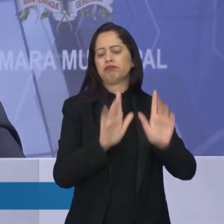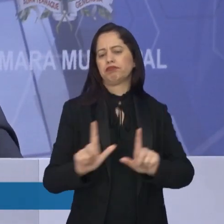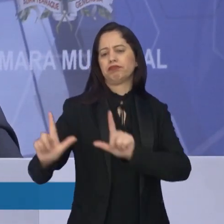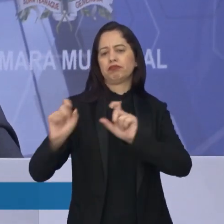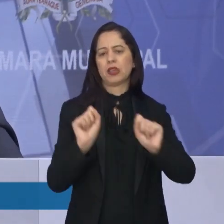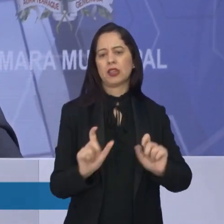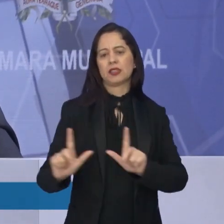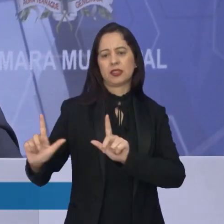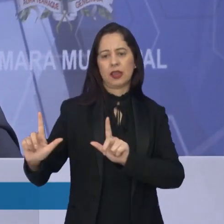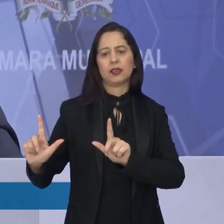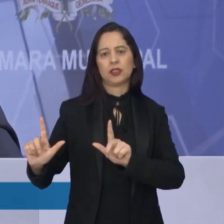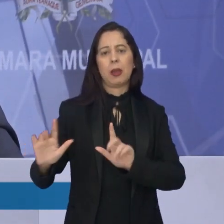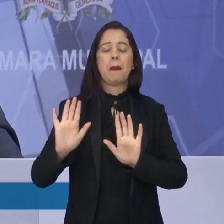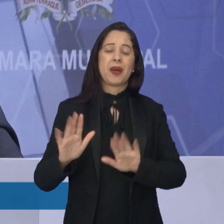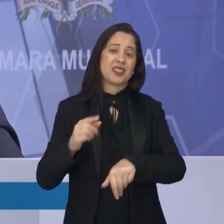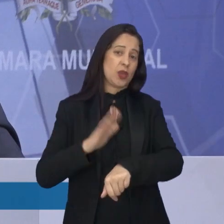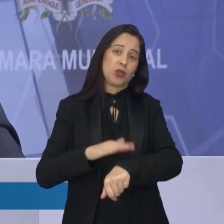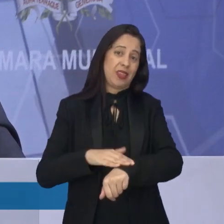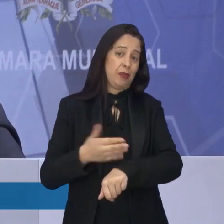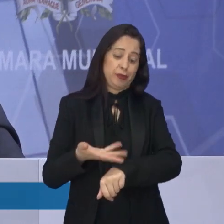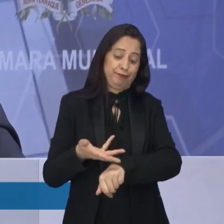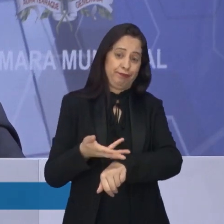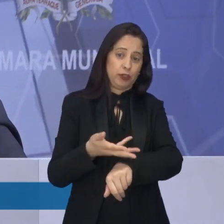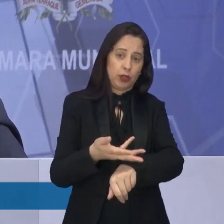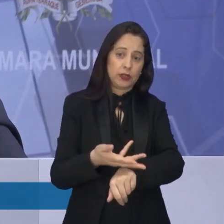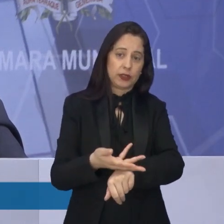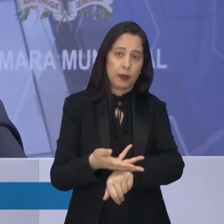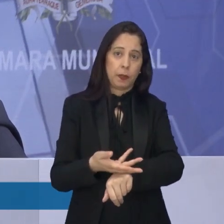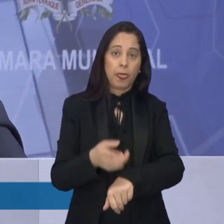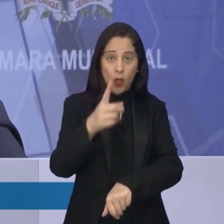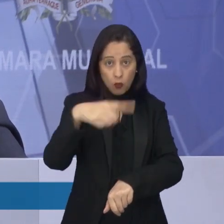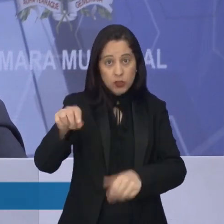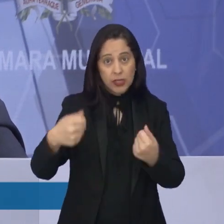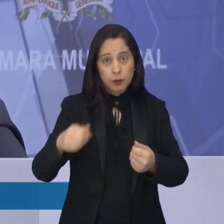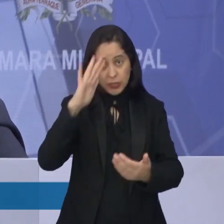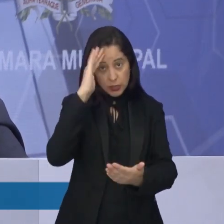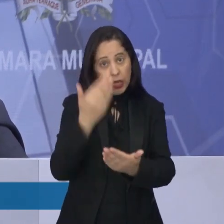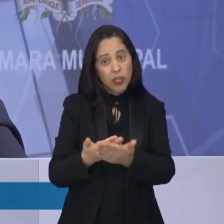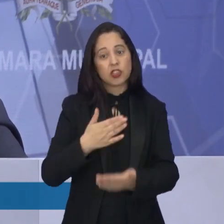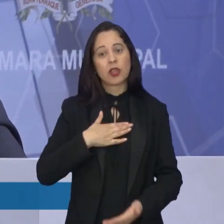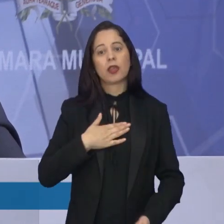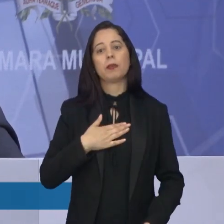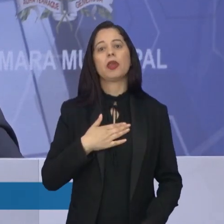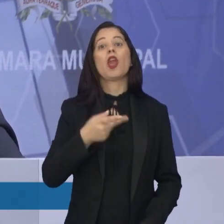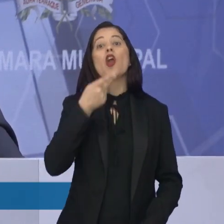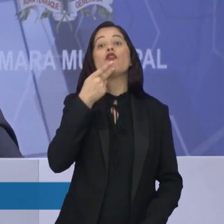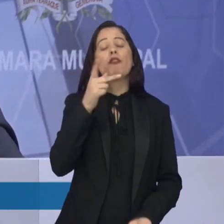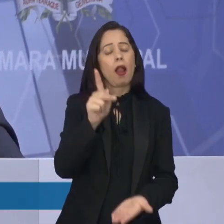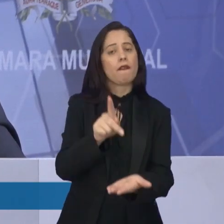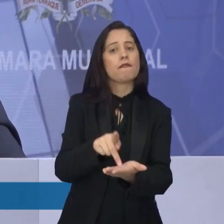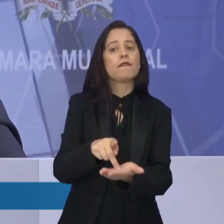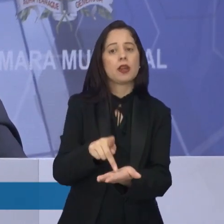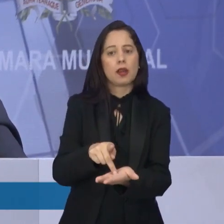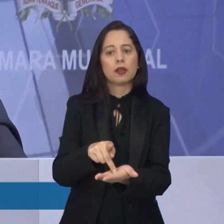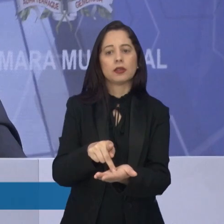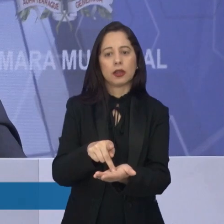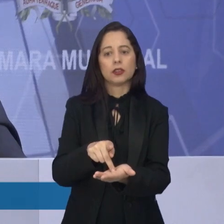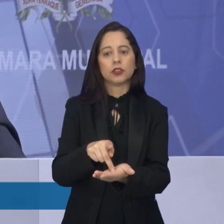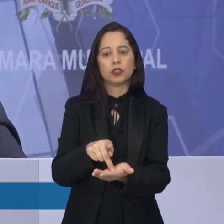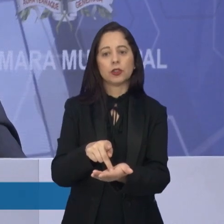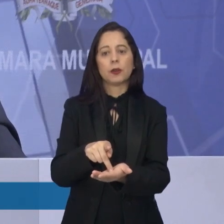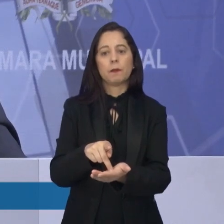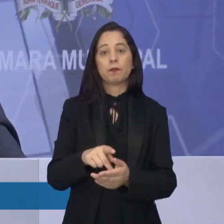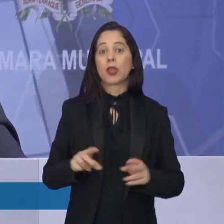um teorema, mas eu não tenho como, então eu vou esperar que vocês acreditem em mim. Eu quero fazer uma afirmação categórica. Eu acompanho